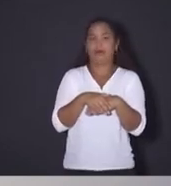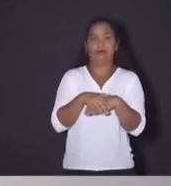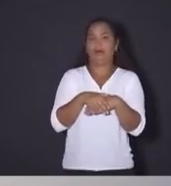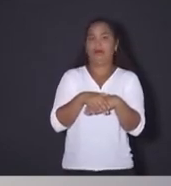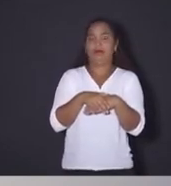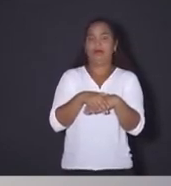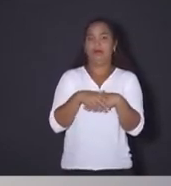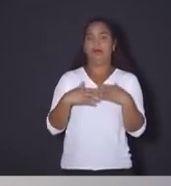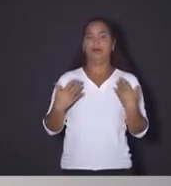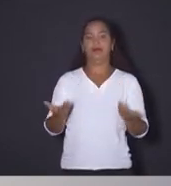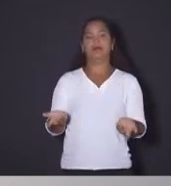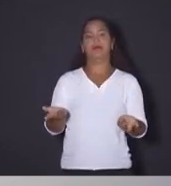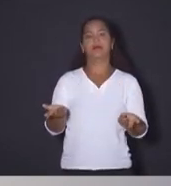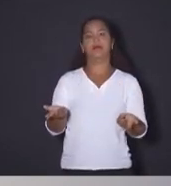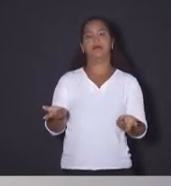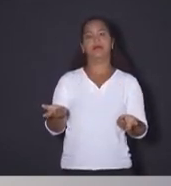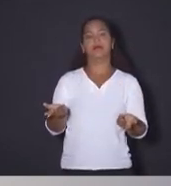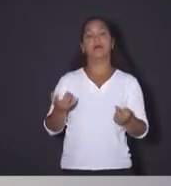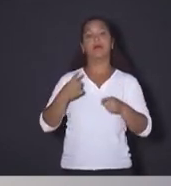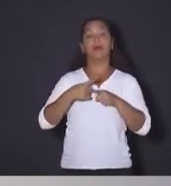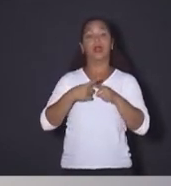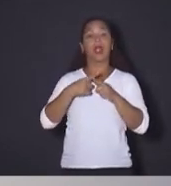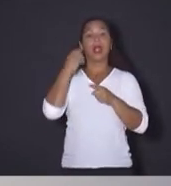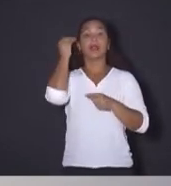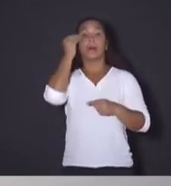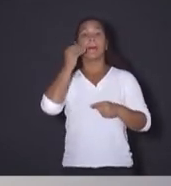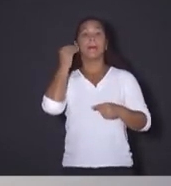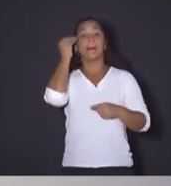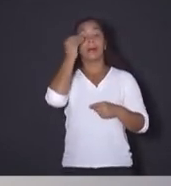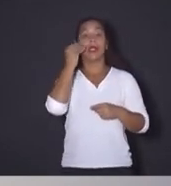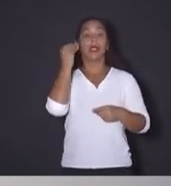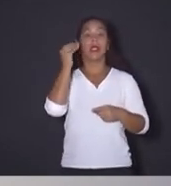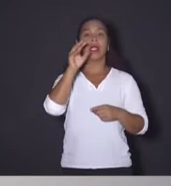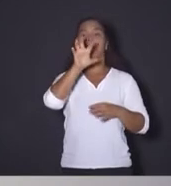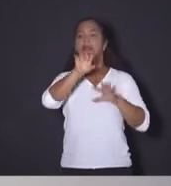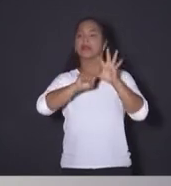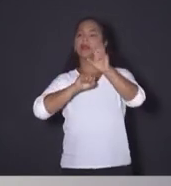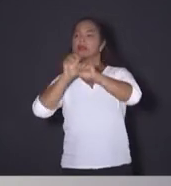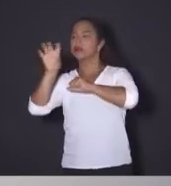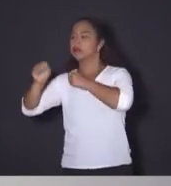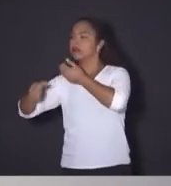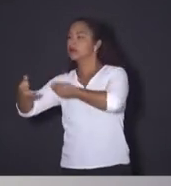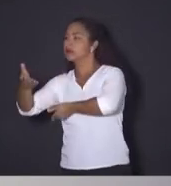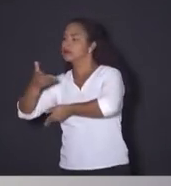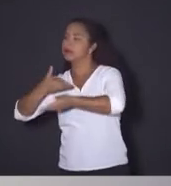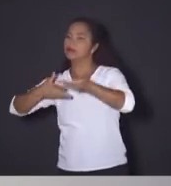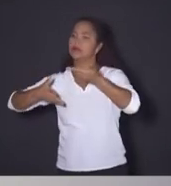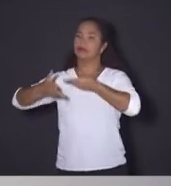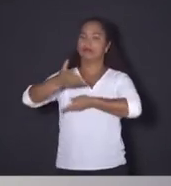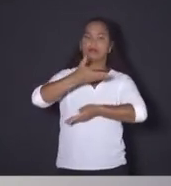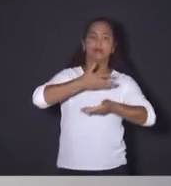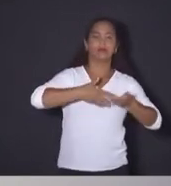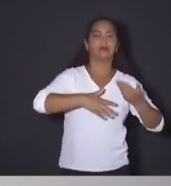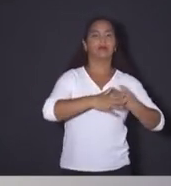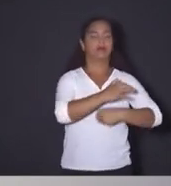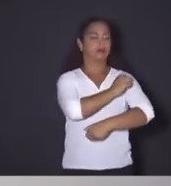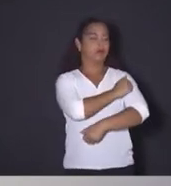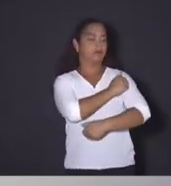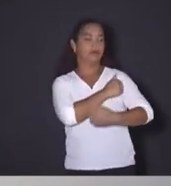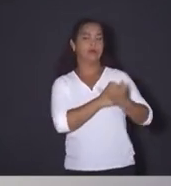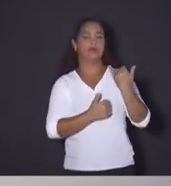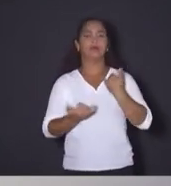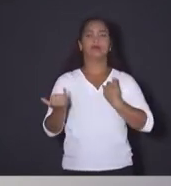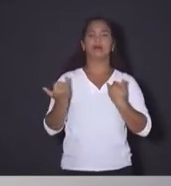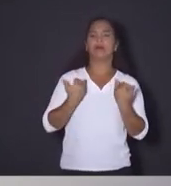fico me perguntando por que as experiências que a gente tem colhido trocando com colegas ouvindo estudantes e